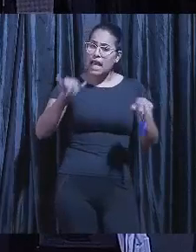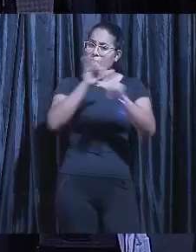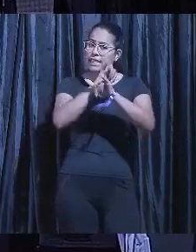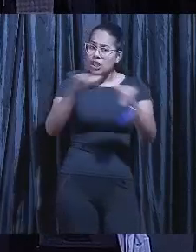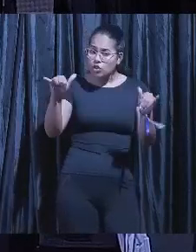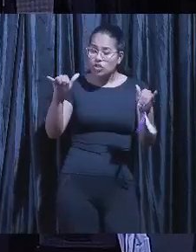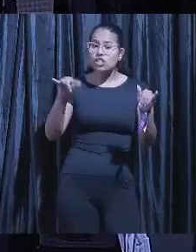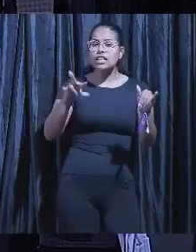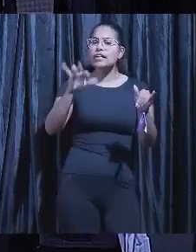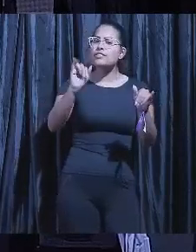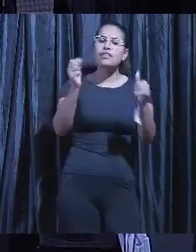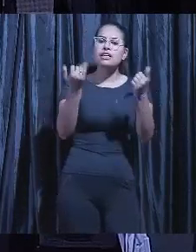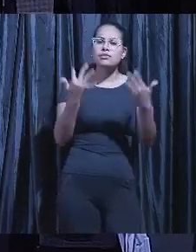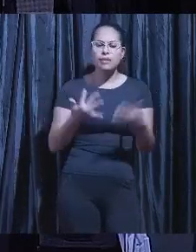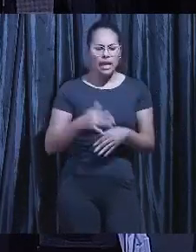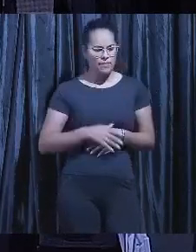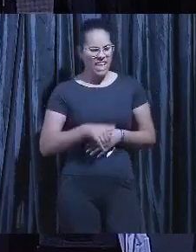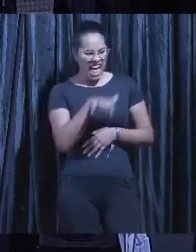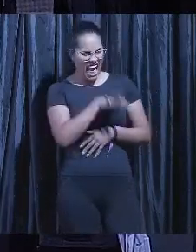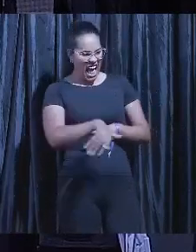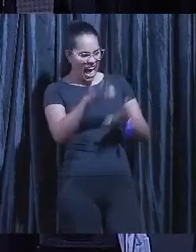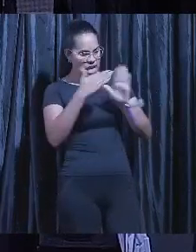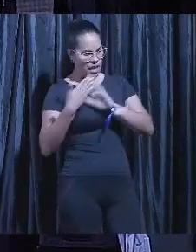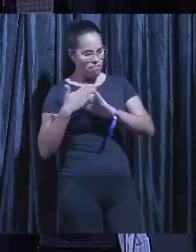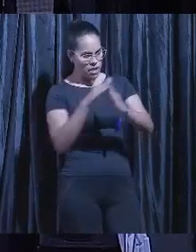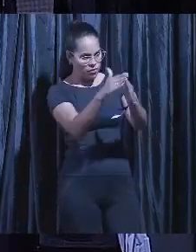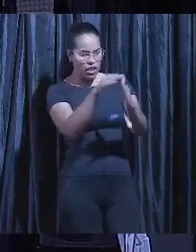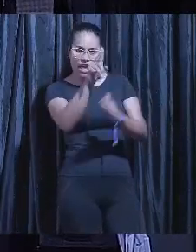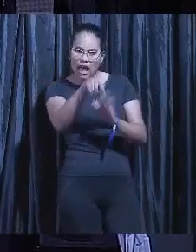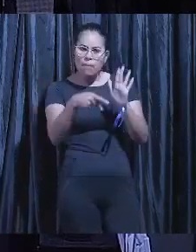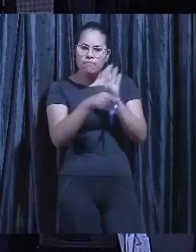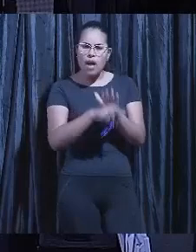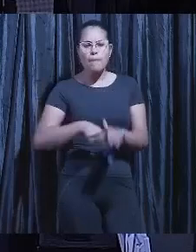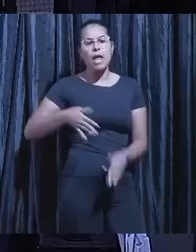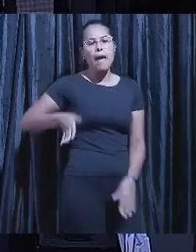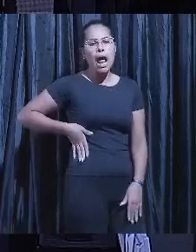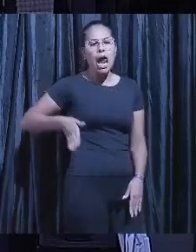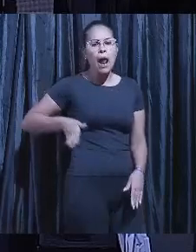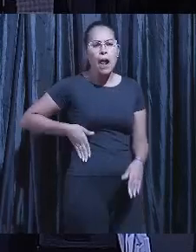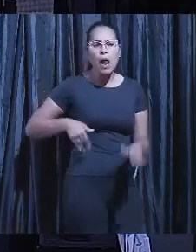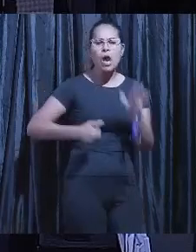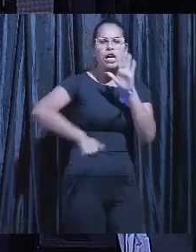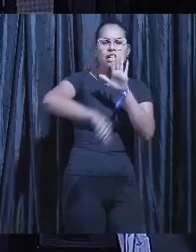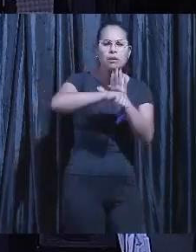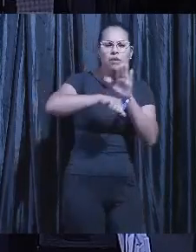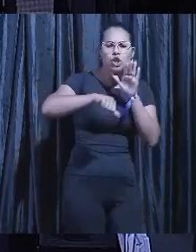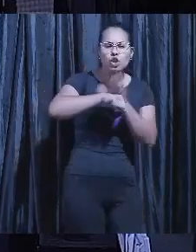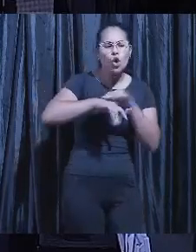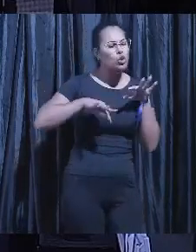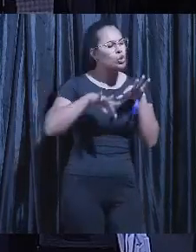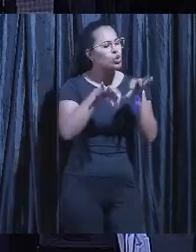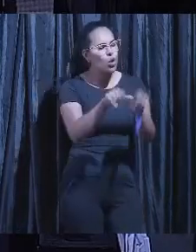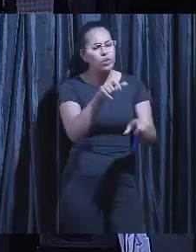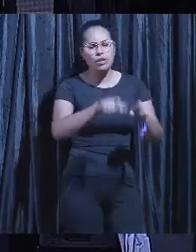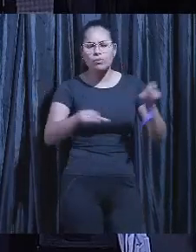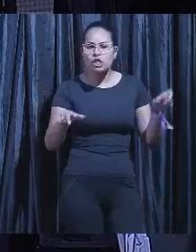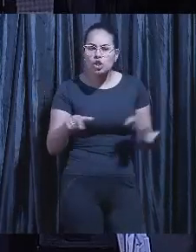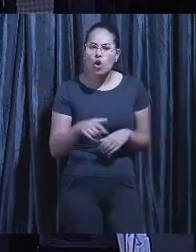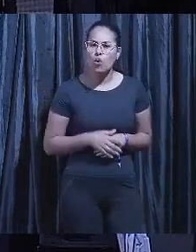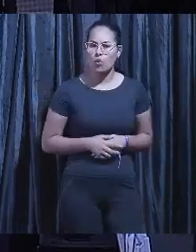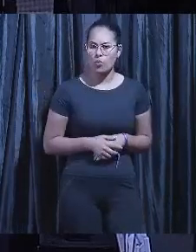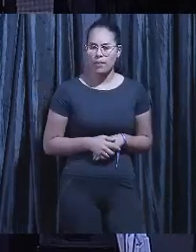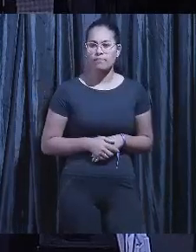que os territórios periféricos e favelados é lugar de bandido, que todo mundo que está lá é criminoso, que é um